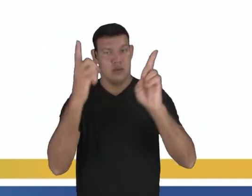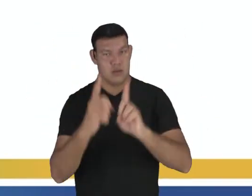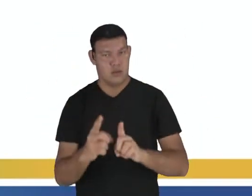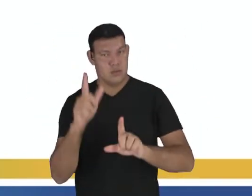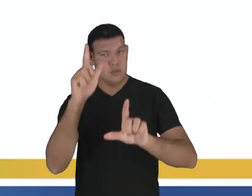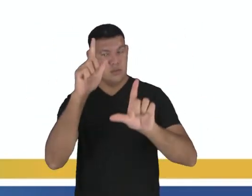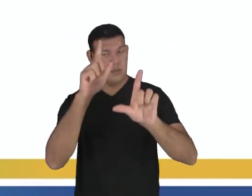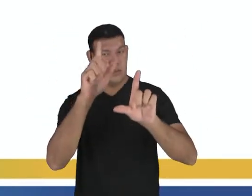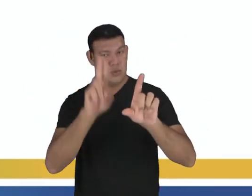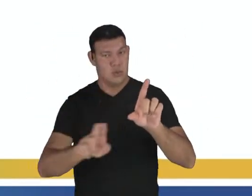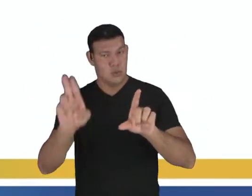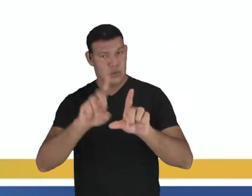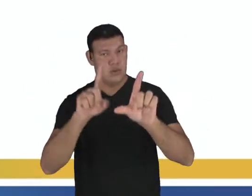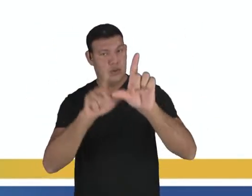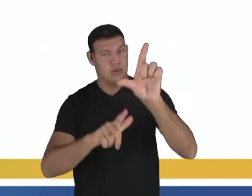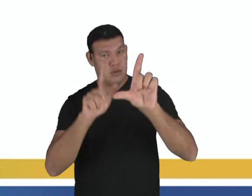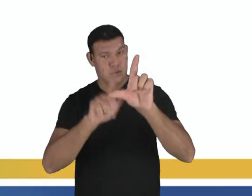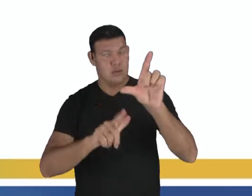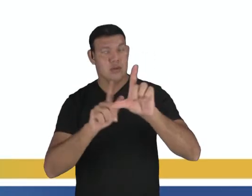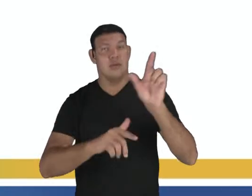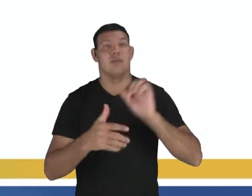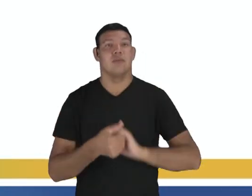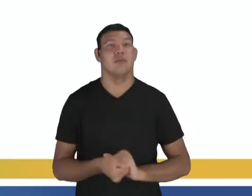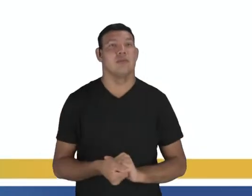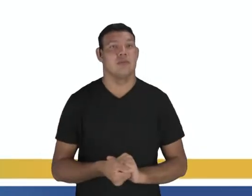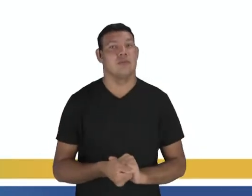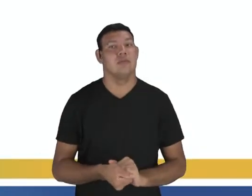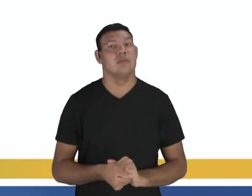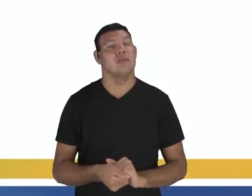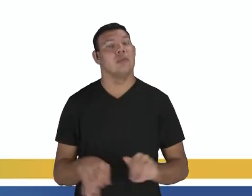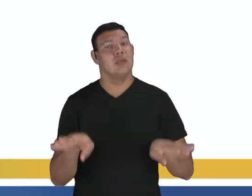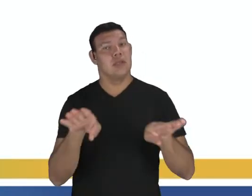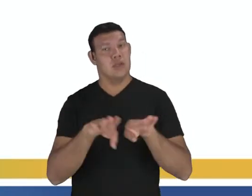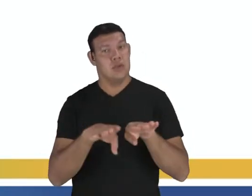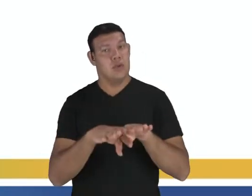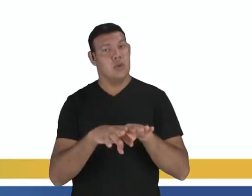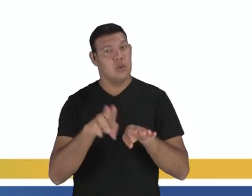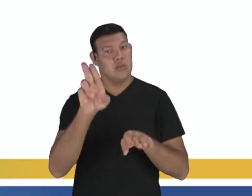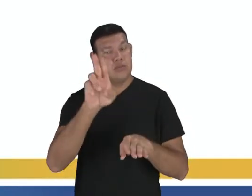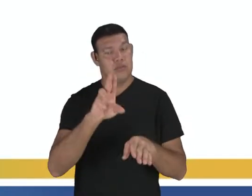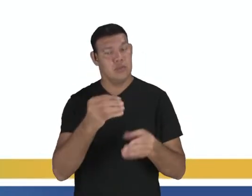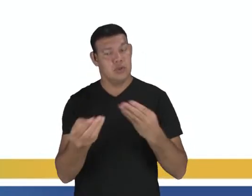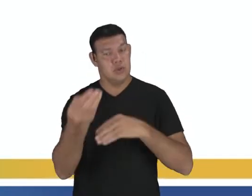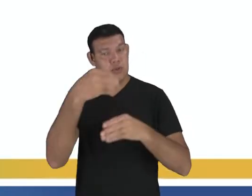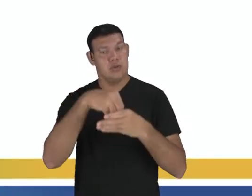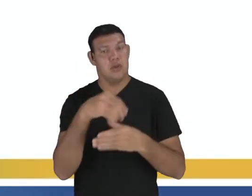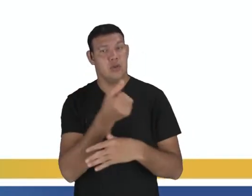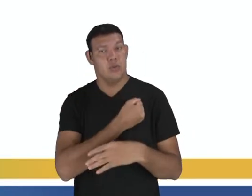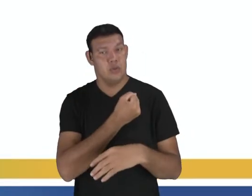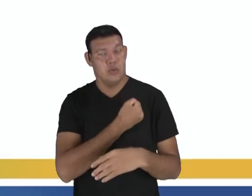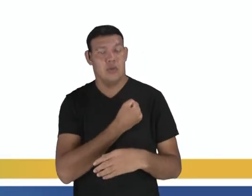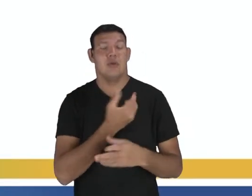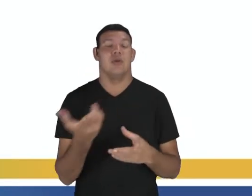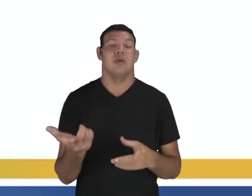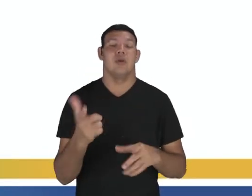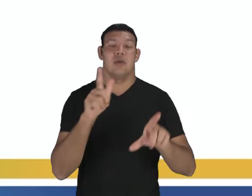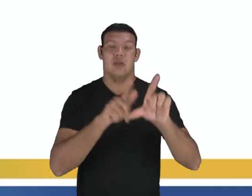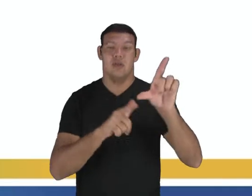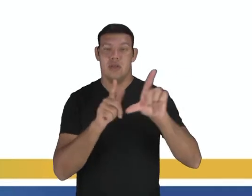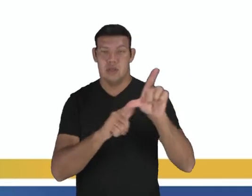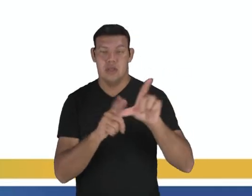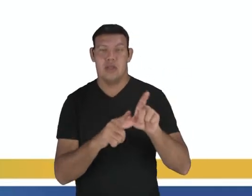algébricas são expressões matemáticas que apresentam números, letras e operações. Como